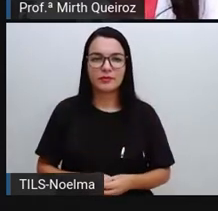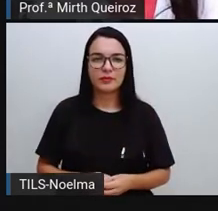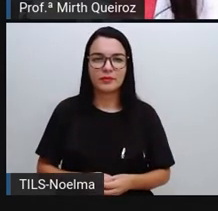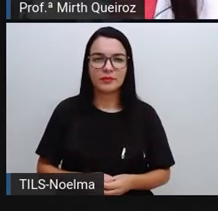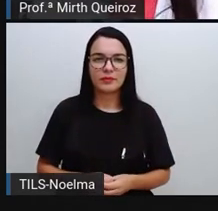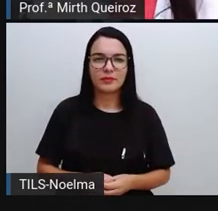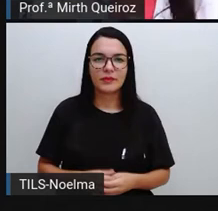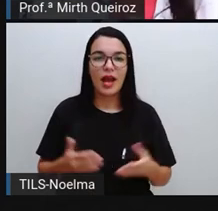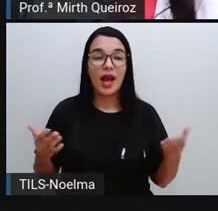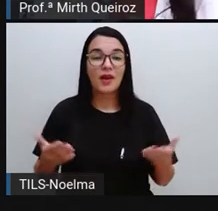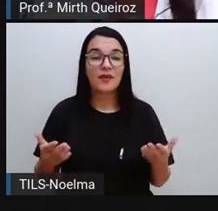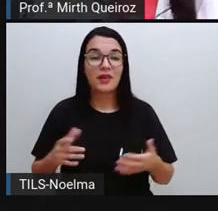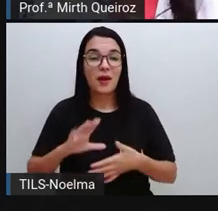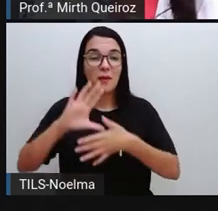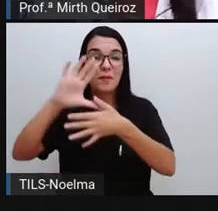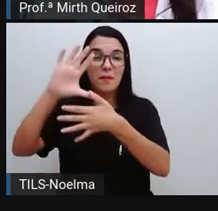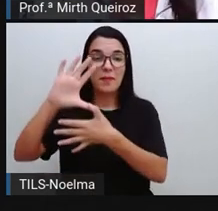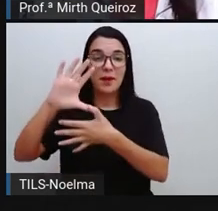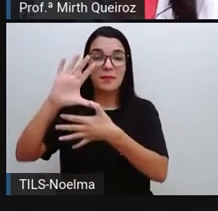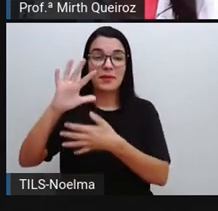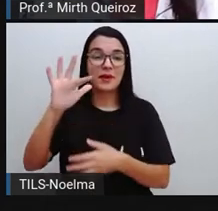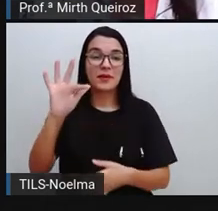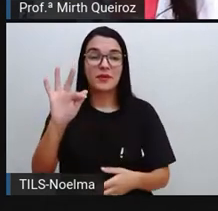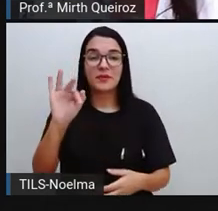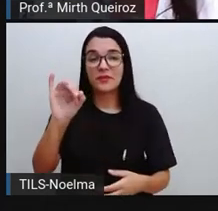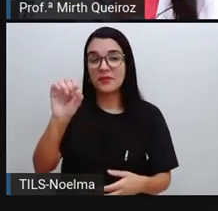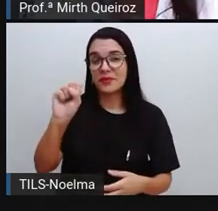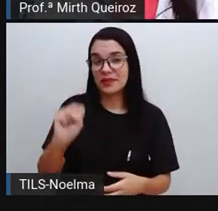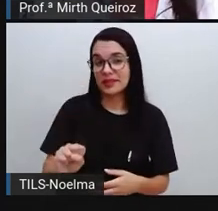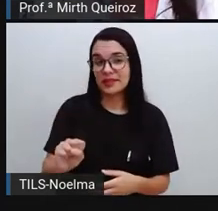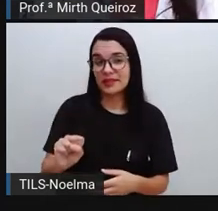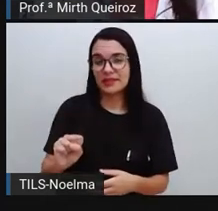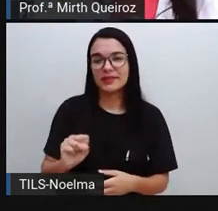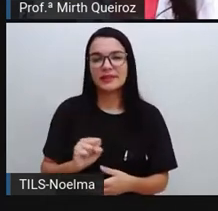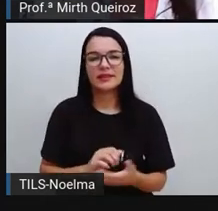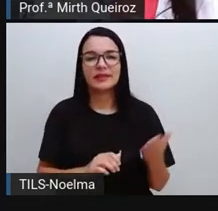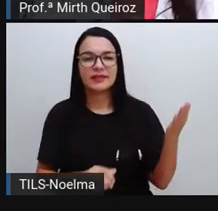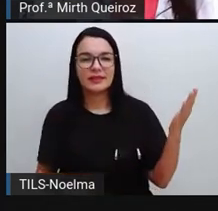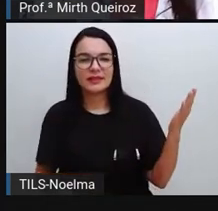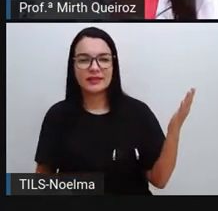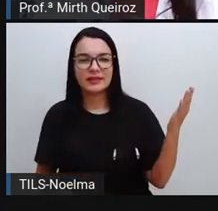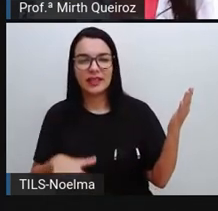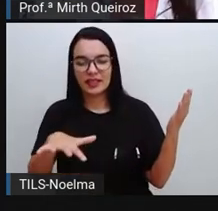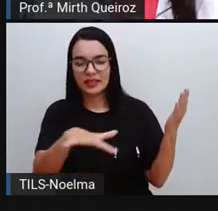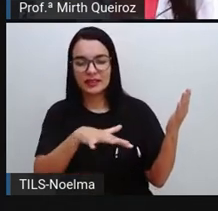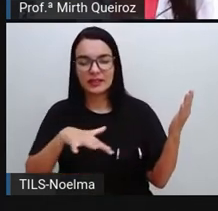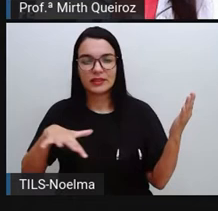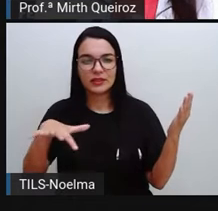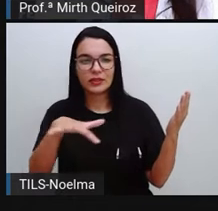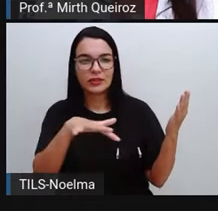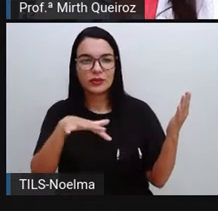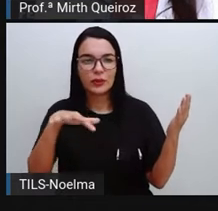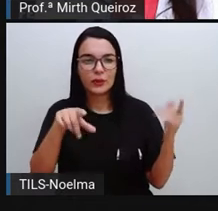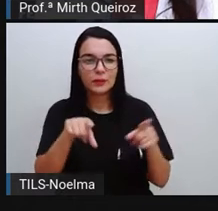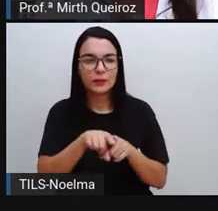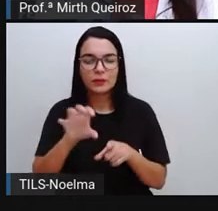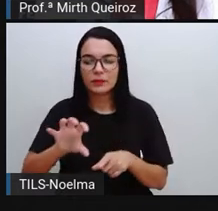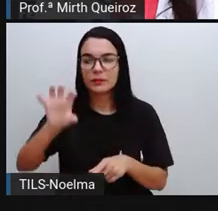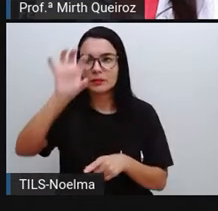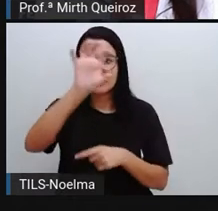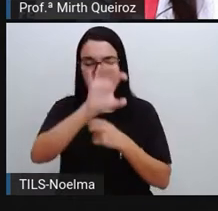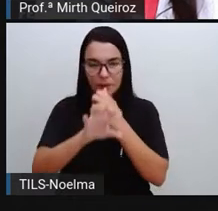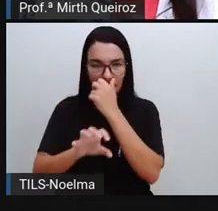Aí nós temos aqui Feira de Santana. Feira de Santana e região metropolitana. Feira de